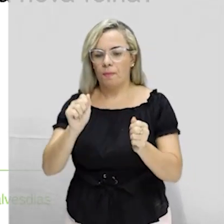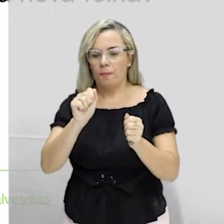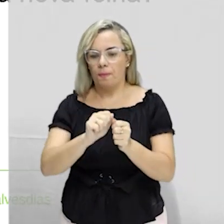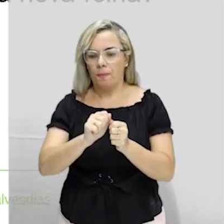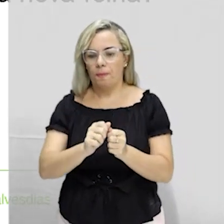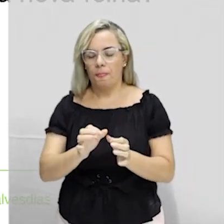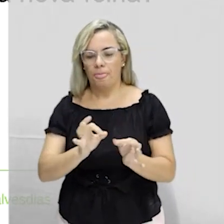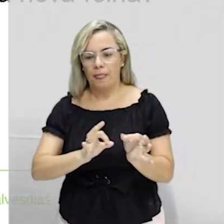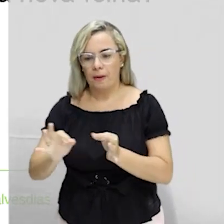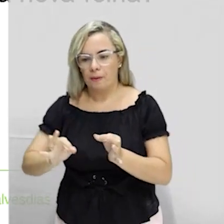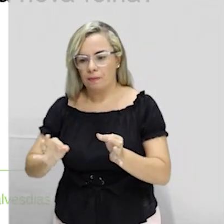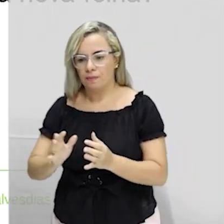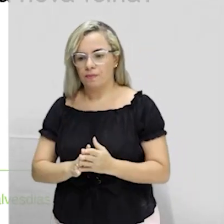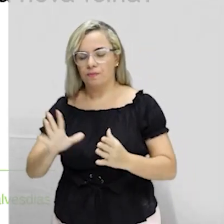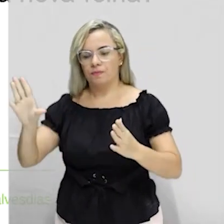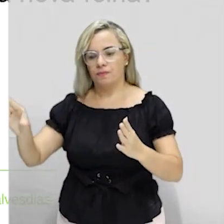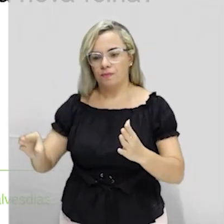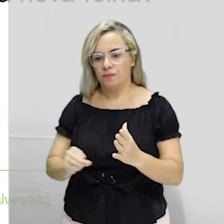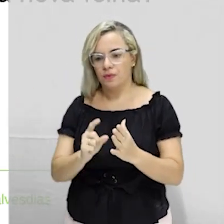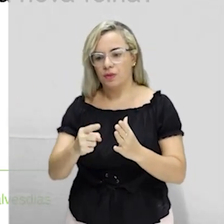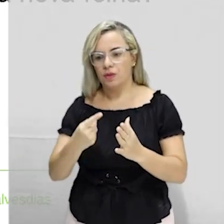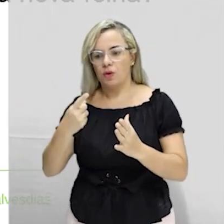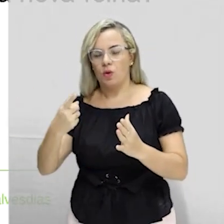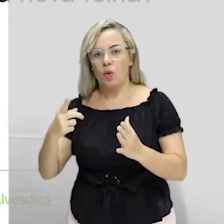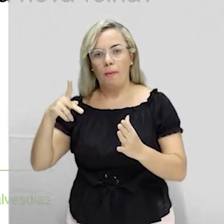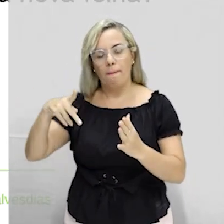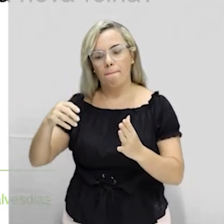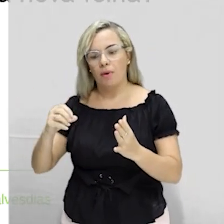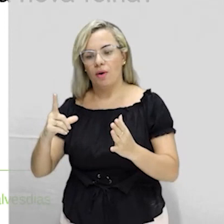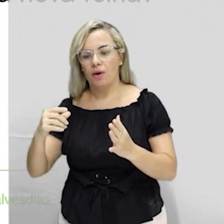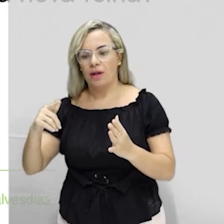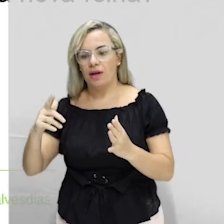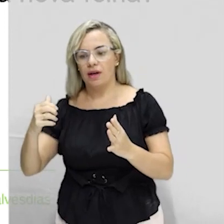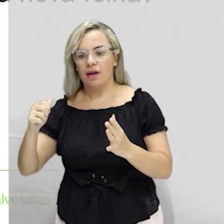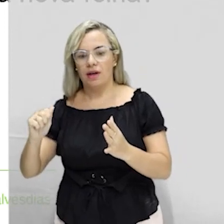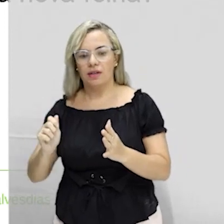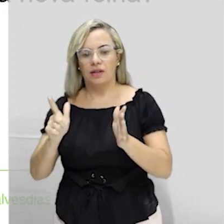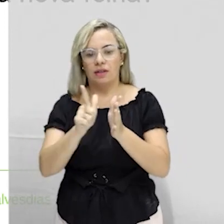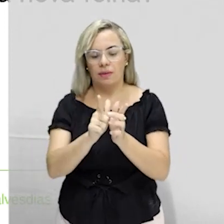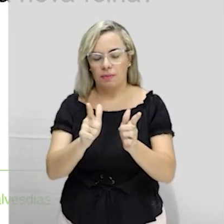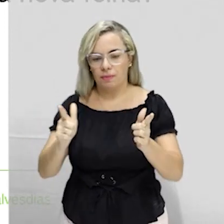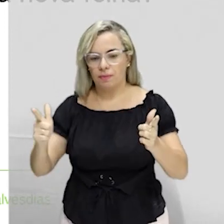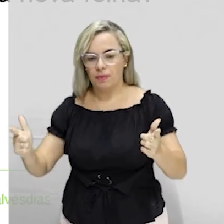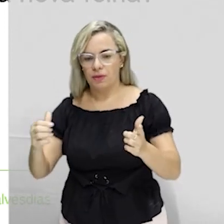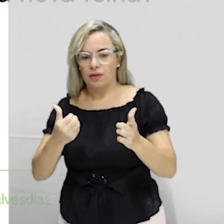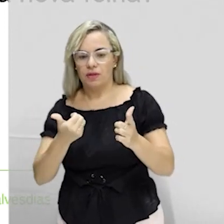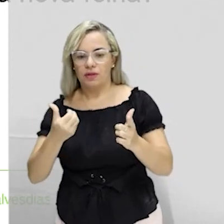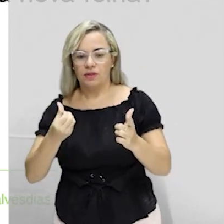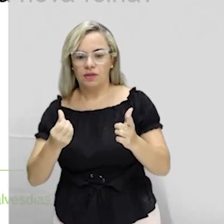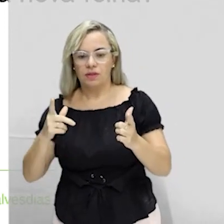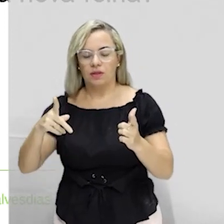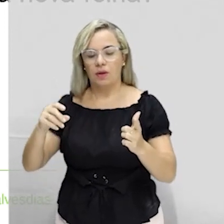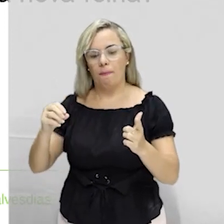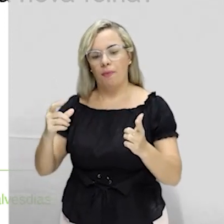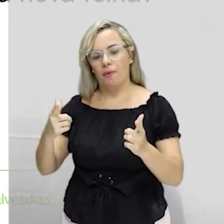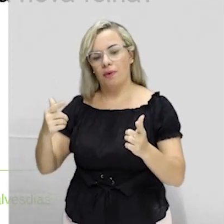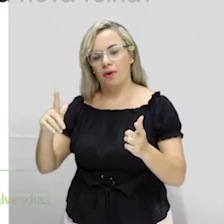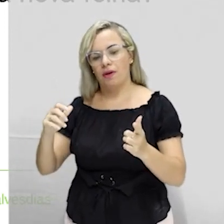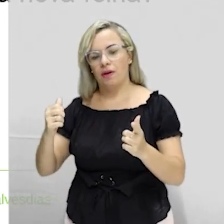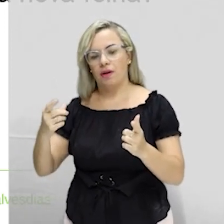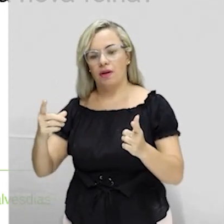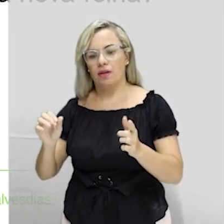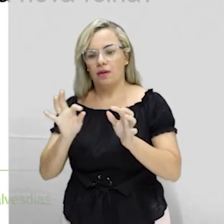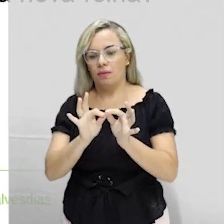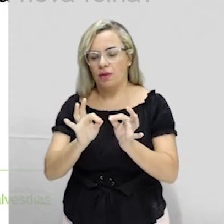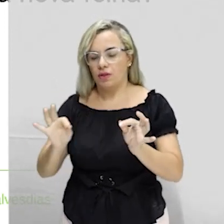seguinte modo: acrescenta 1 polegada na medida da largura e 16 polegadas na medida de comprimento. Eu vou parar